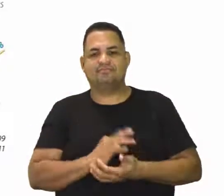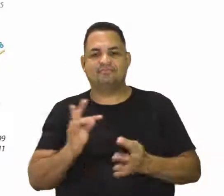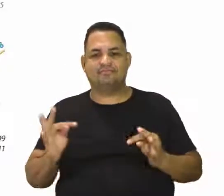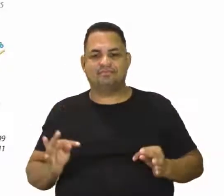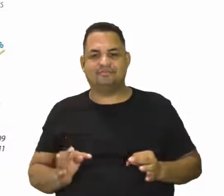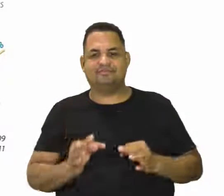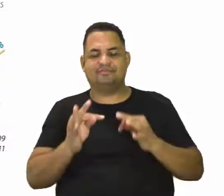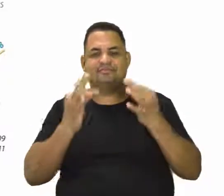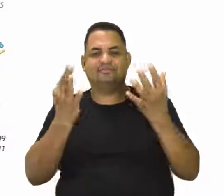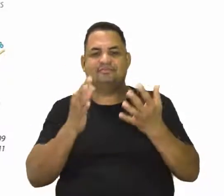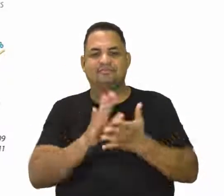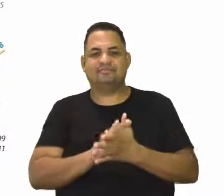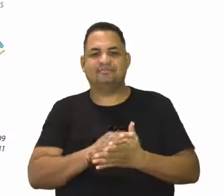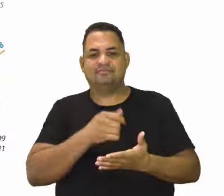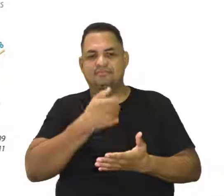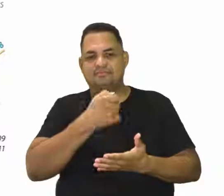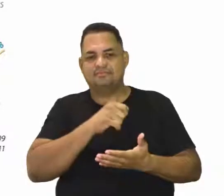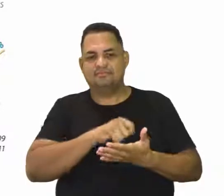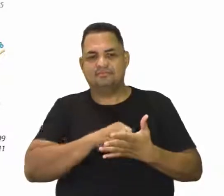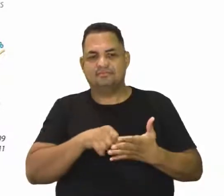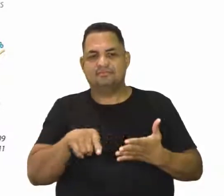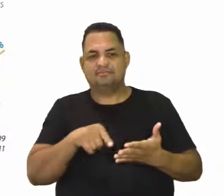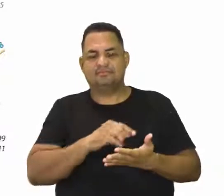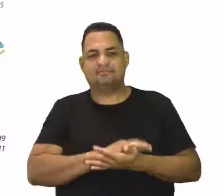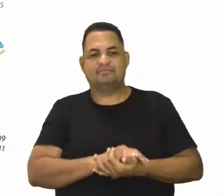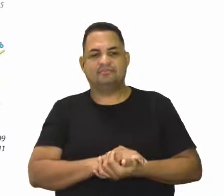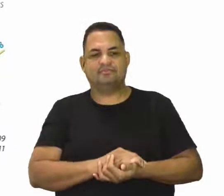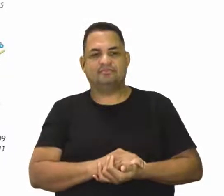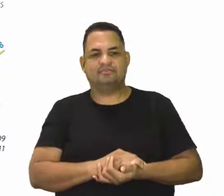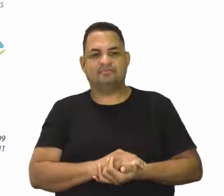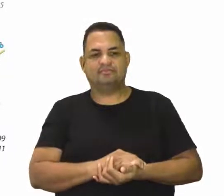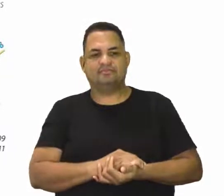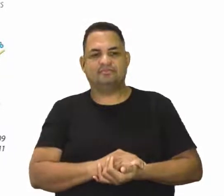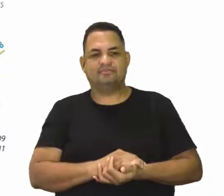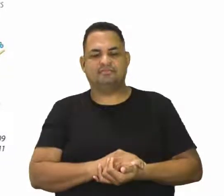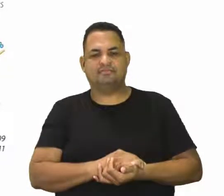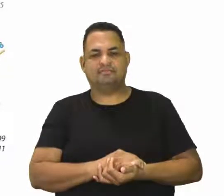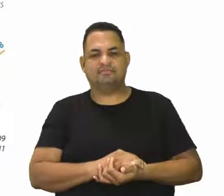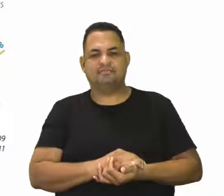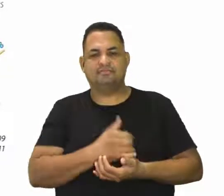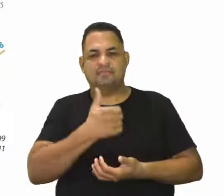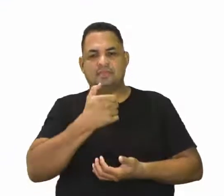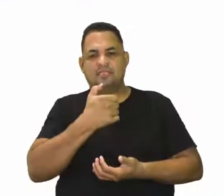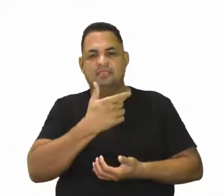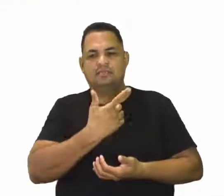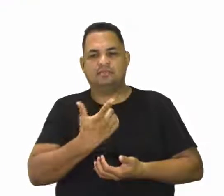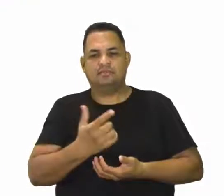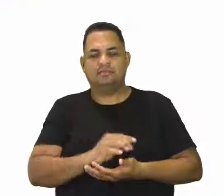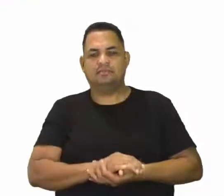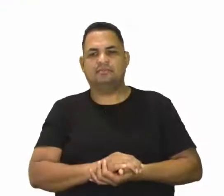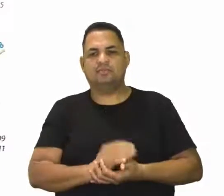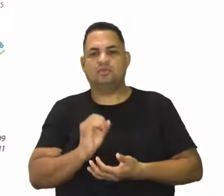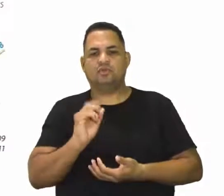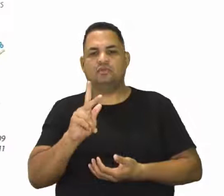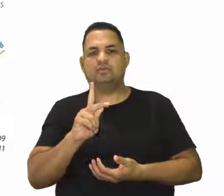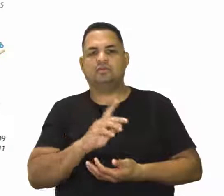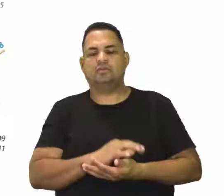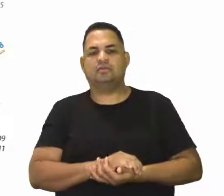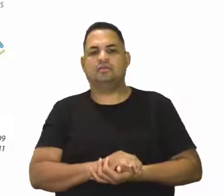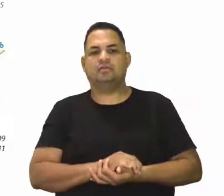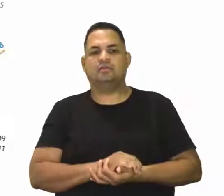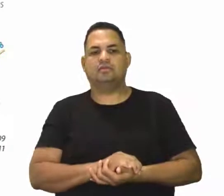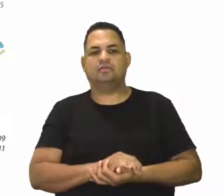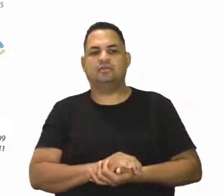tecnologia marca-texto apontador caneta caneta ok se